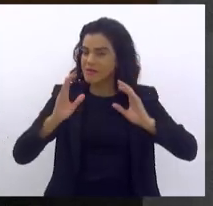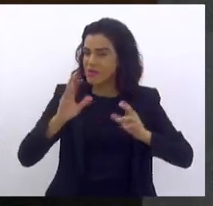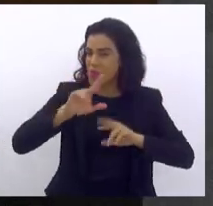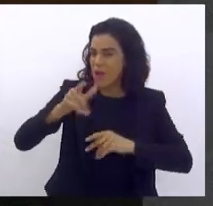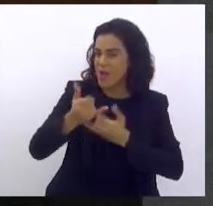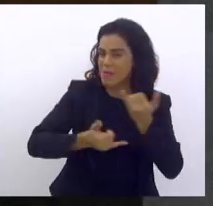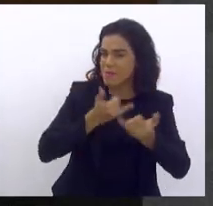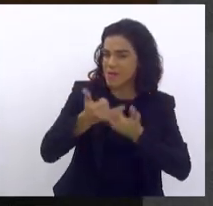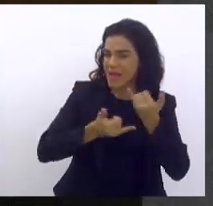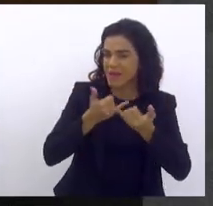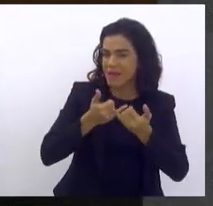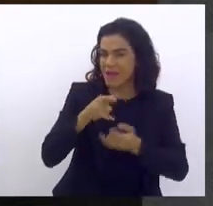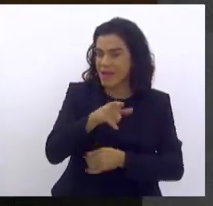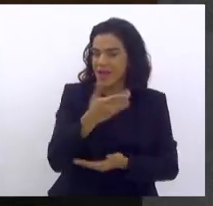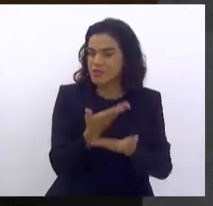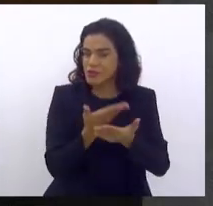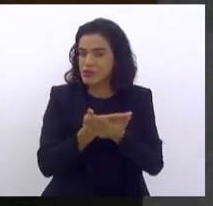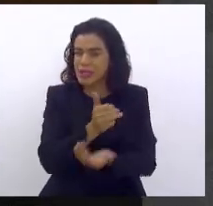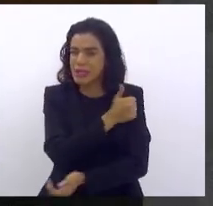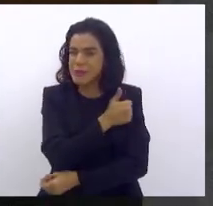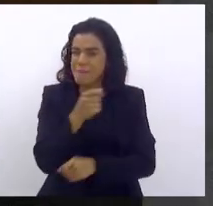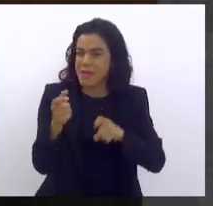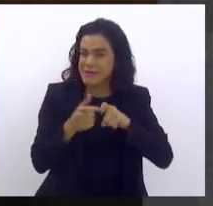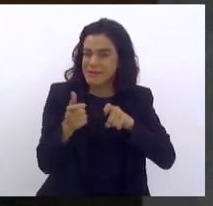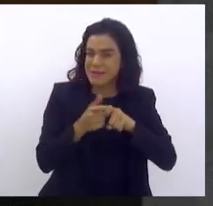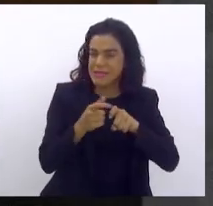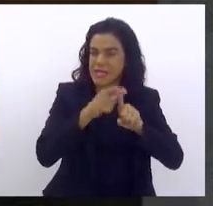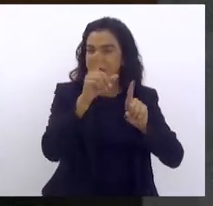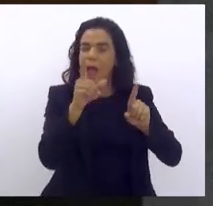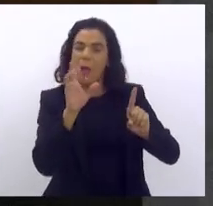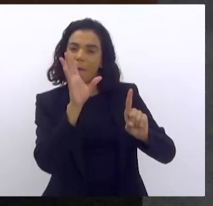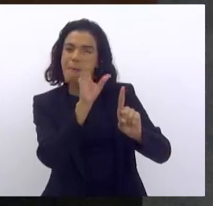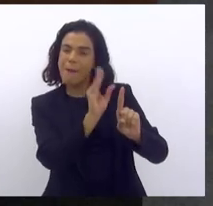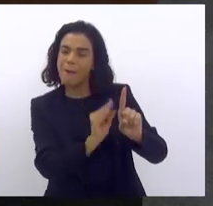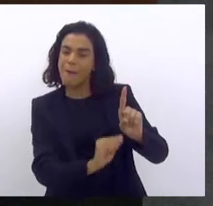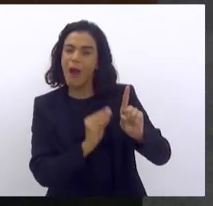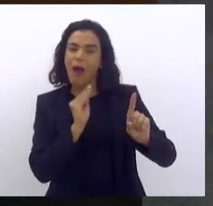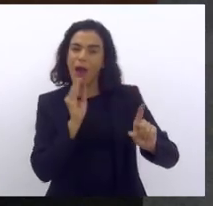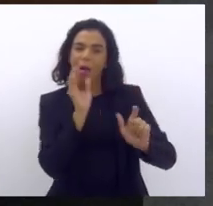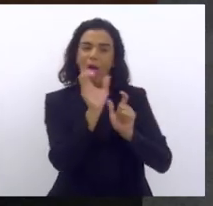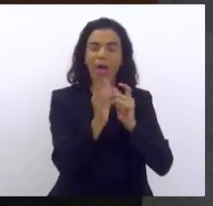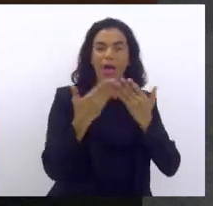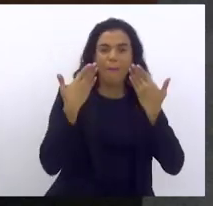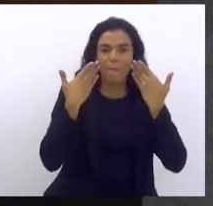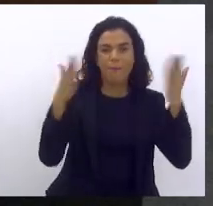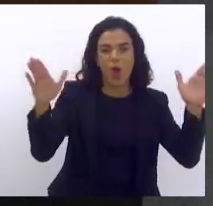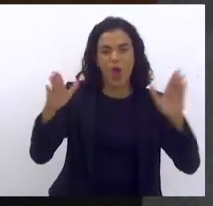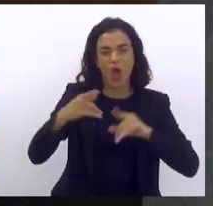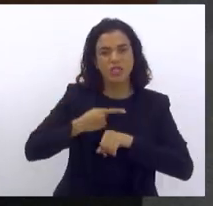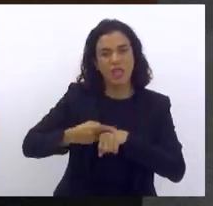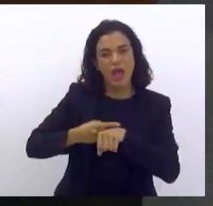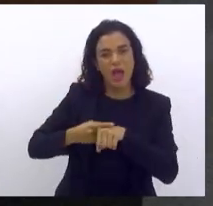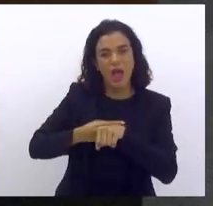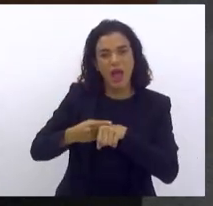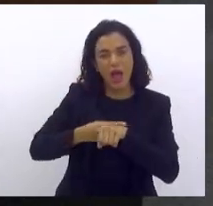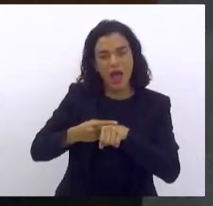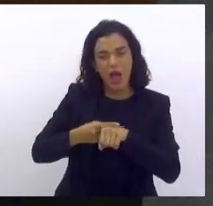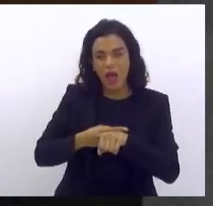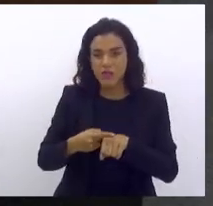de medicina fazendo uma importunação sexual numa situação extremamente absurda